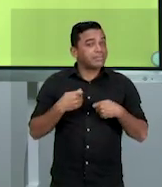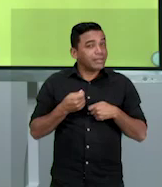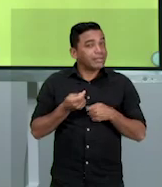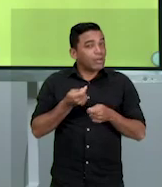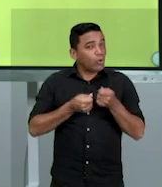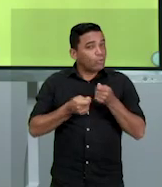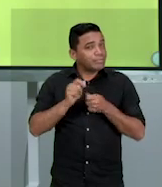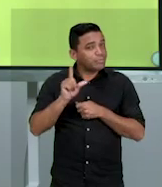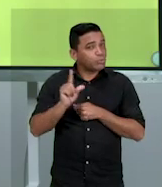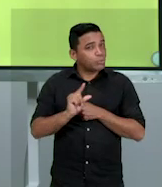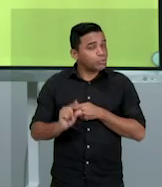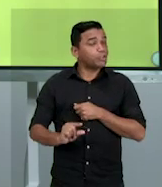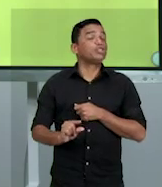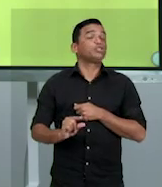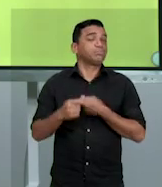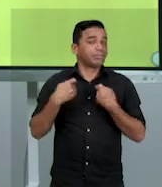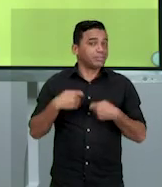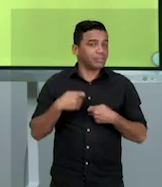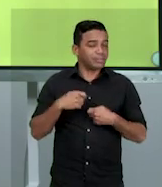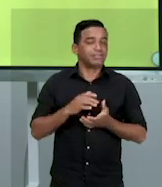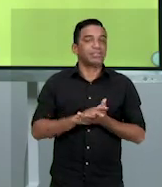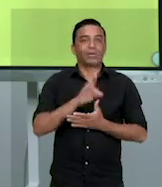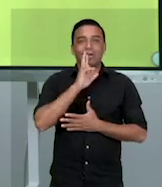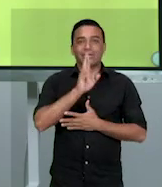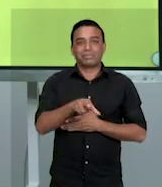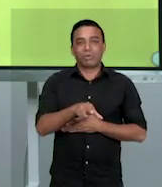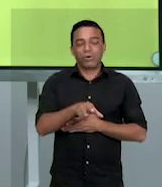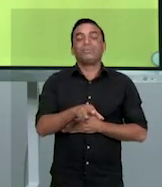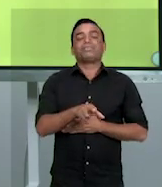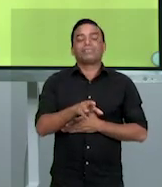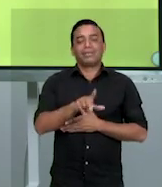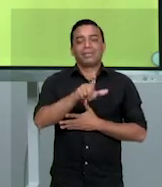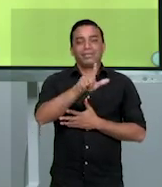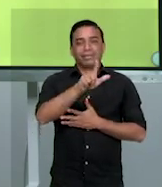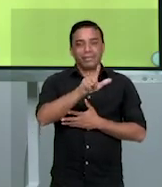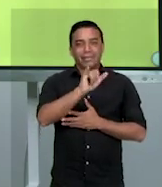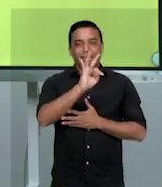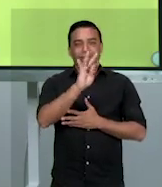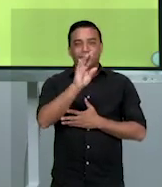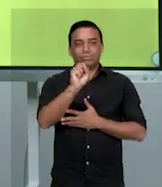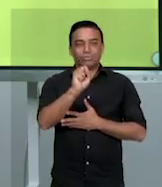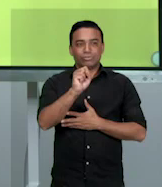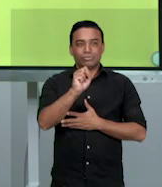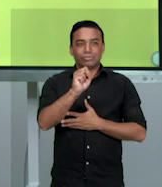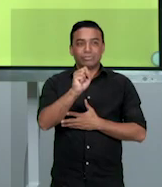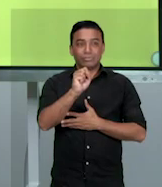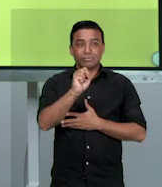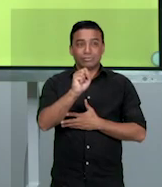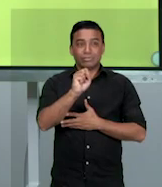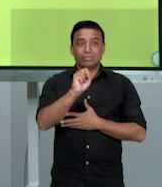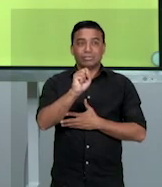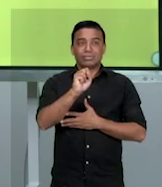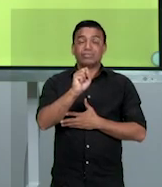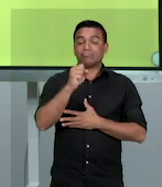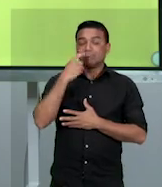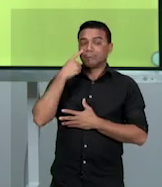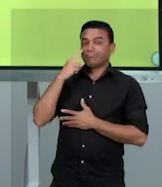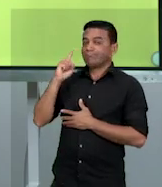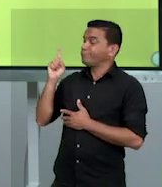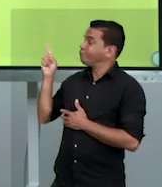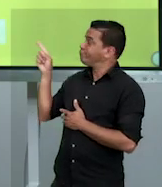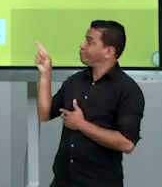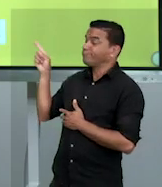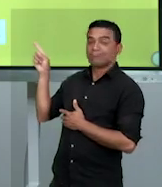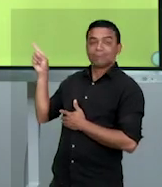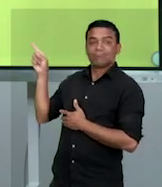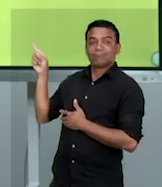aí, né? A resposta do exercício, então, em litros, é este número aqui, de gasto